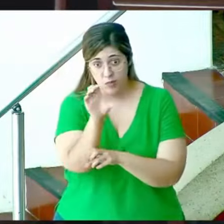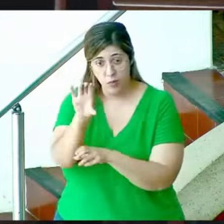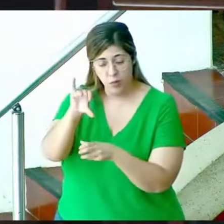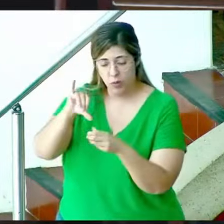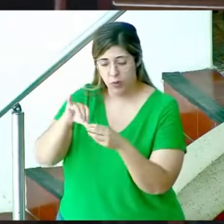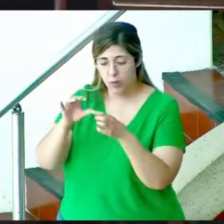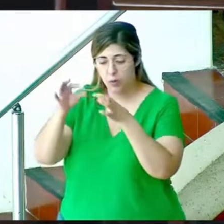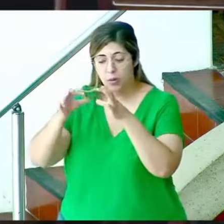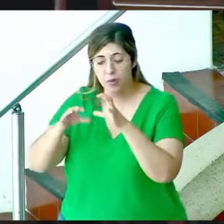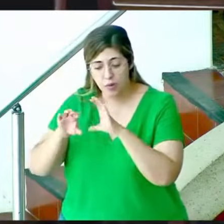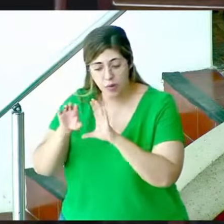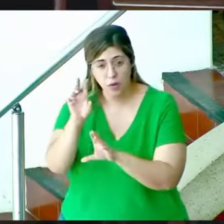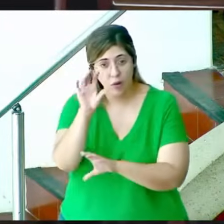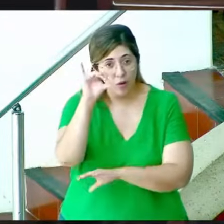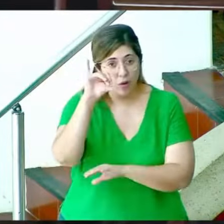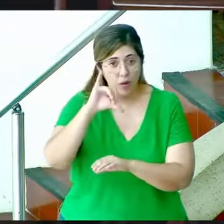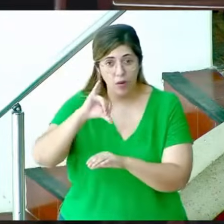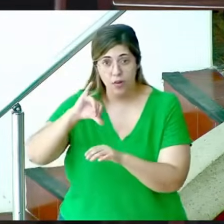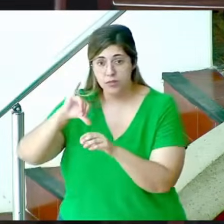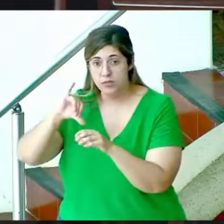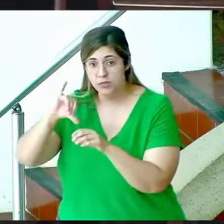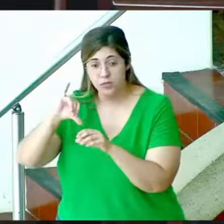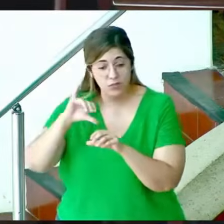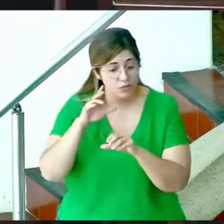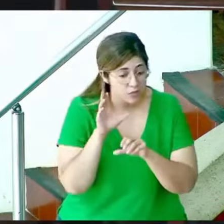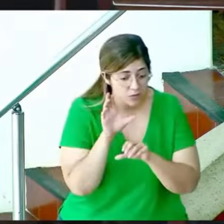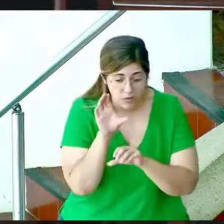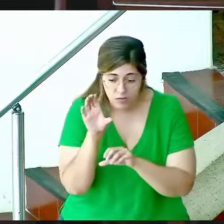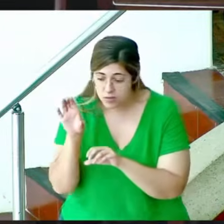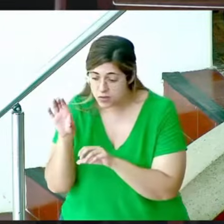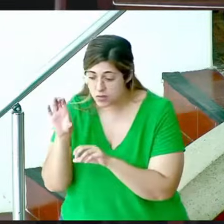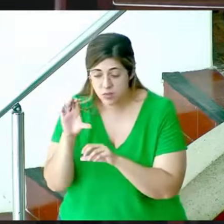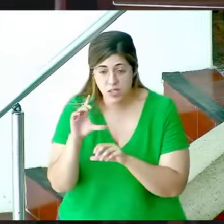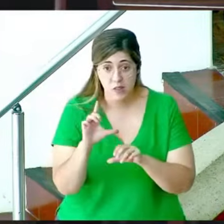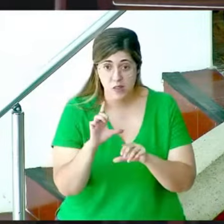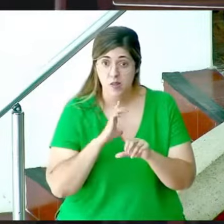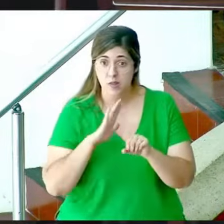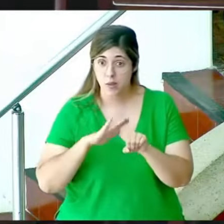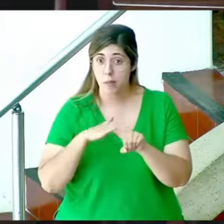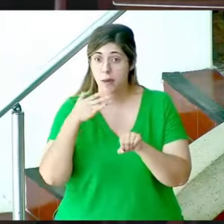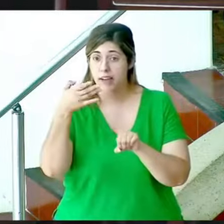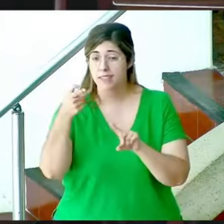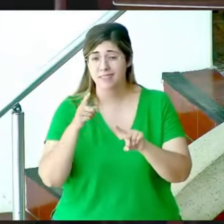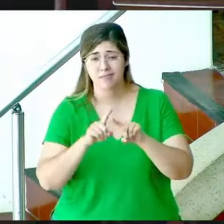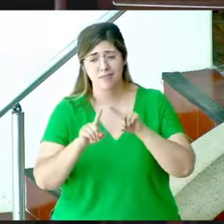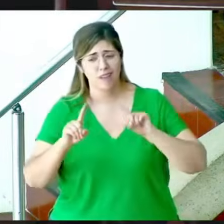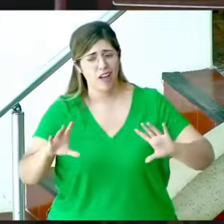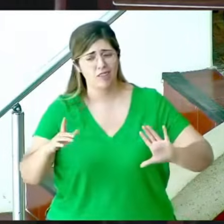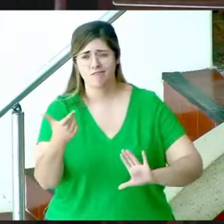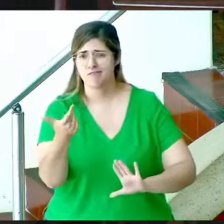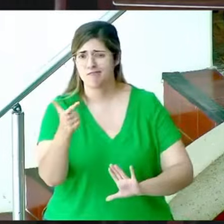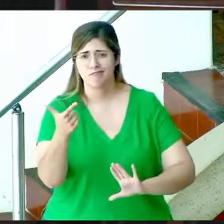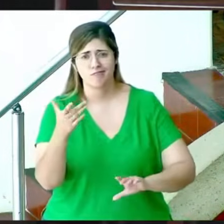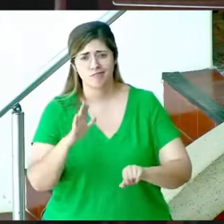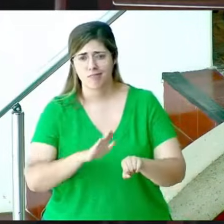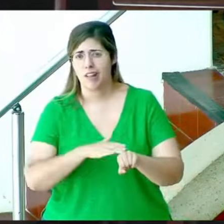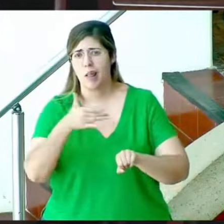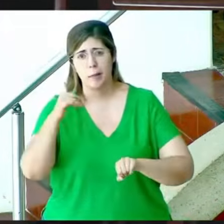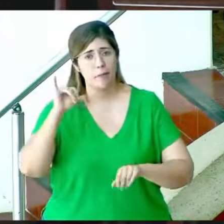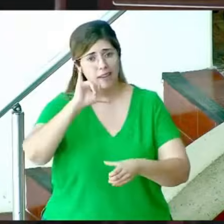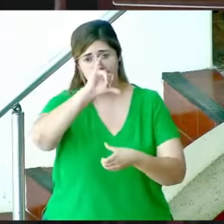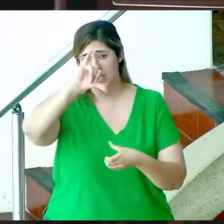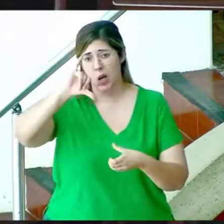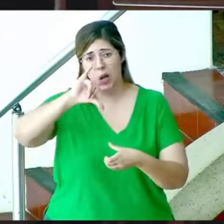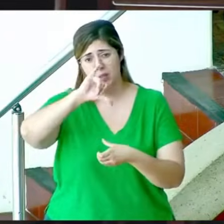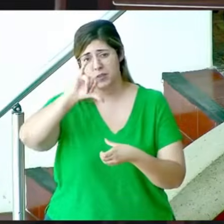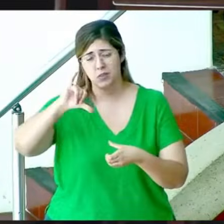seu candeeiro para esperar o noivo. Mas algumas imprudentes dessas virgens esqueceram de pegar mais óleo.